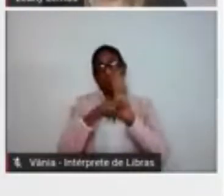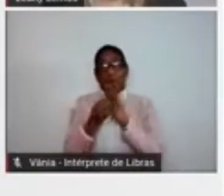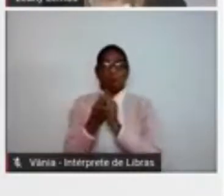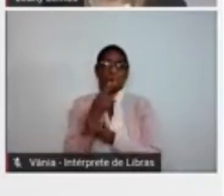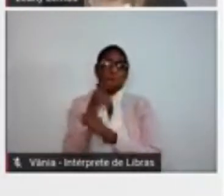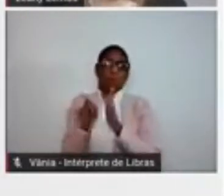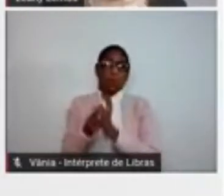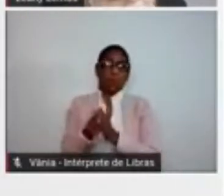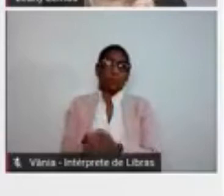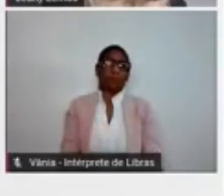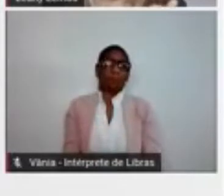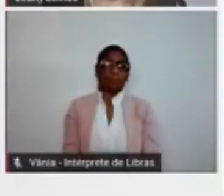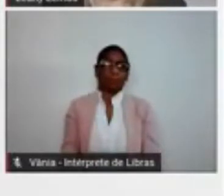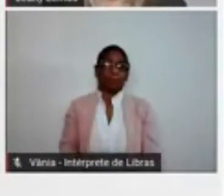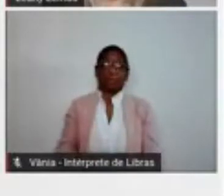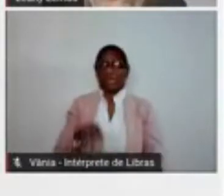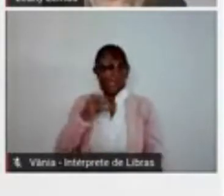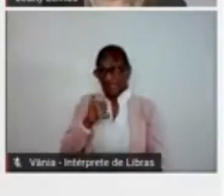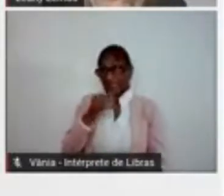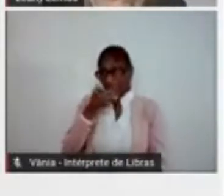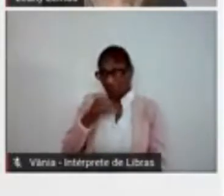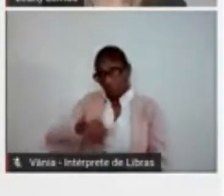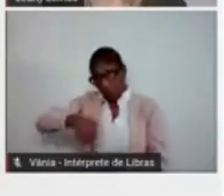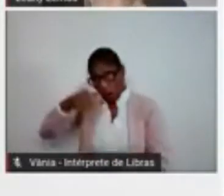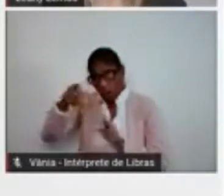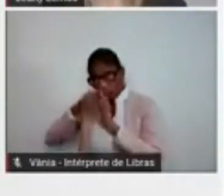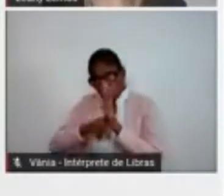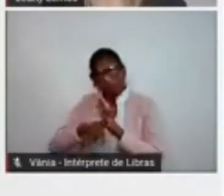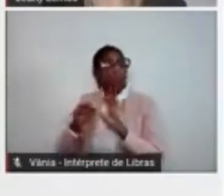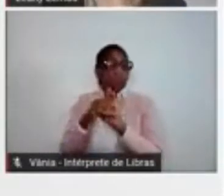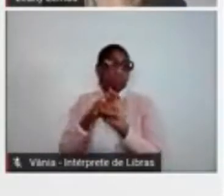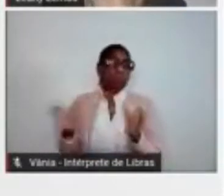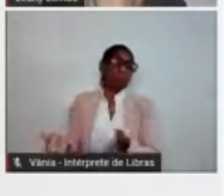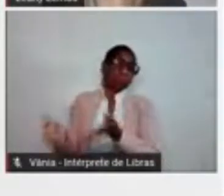região, se julgar por bem, pode estabelecer os seus próprios protocolos em sistema de cogestão.